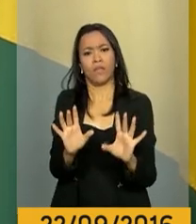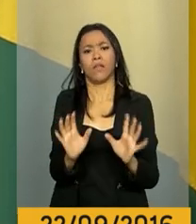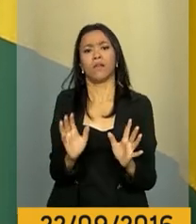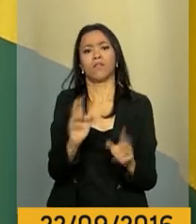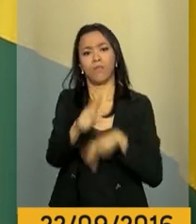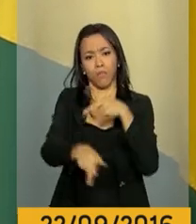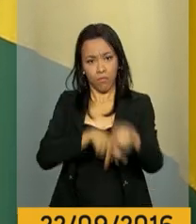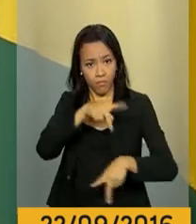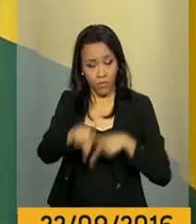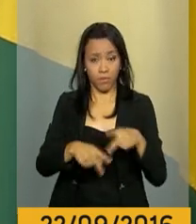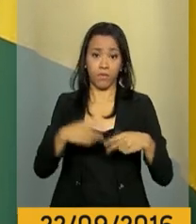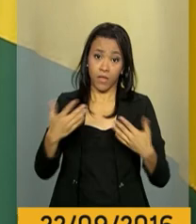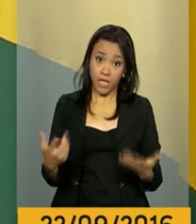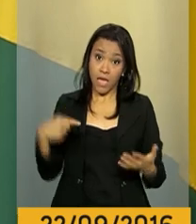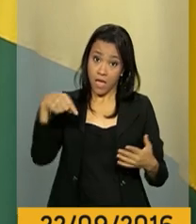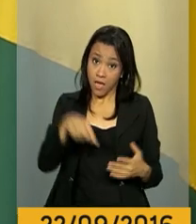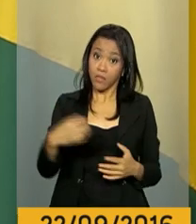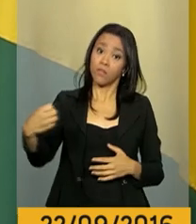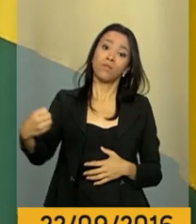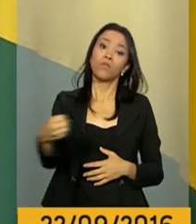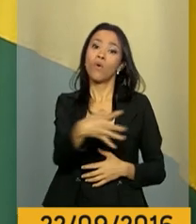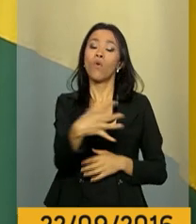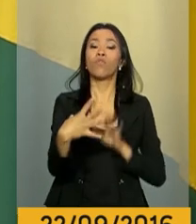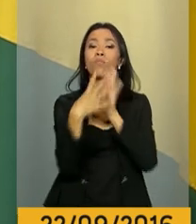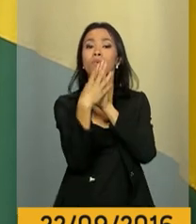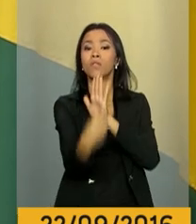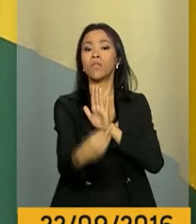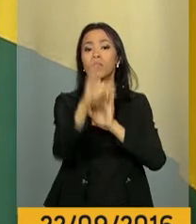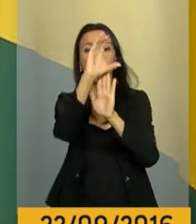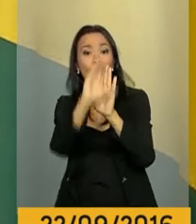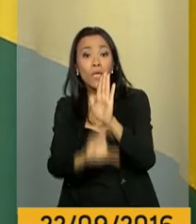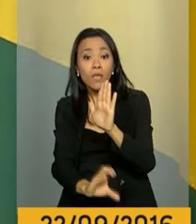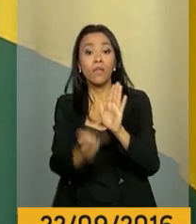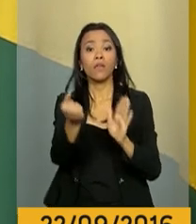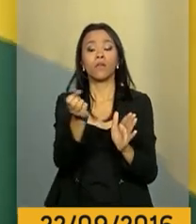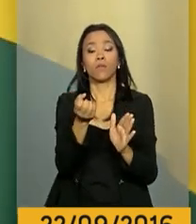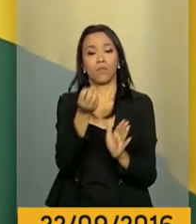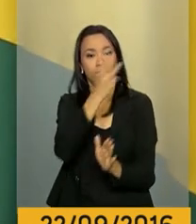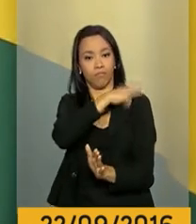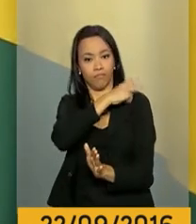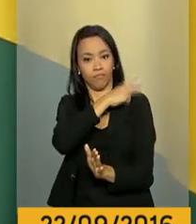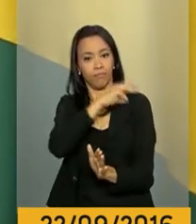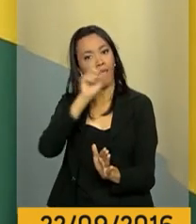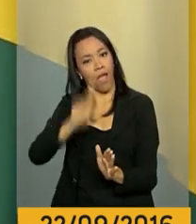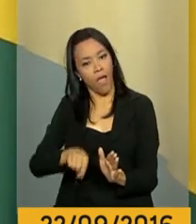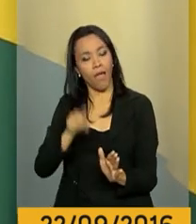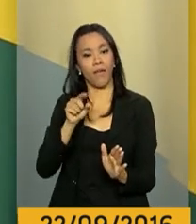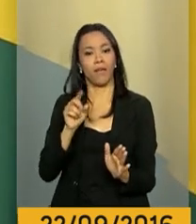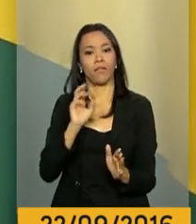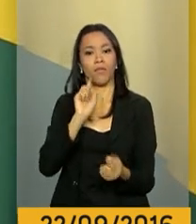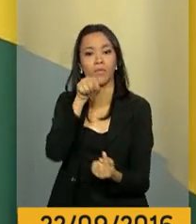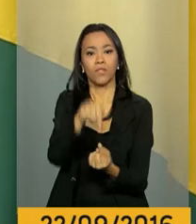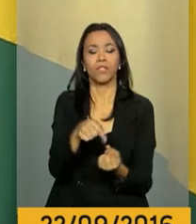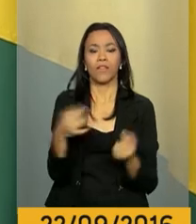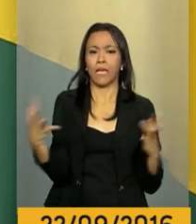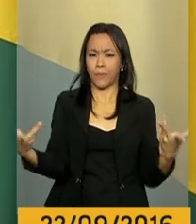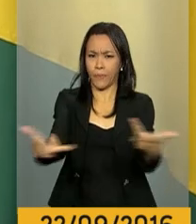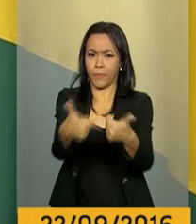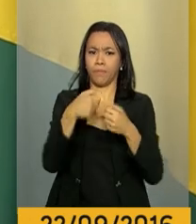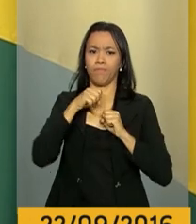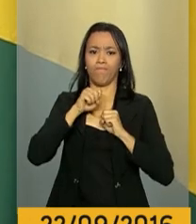evidentemente esse novo currículo esse novo plano do ensino médio Visa exatamente a eficiência